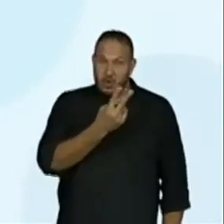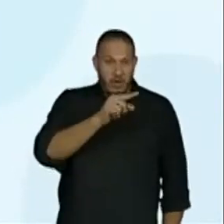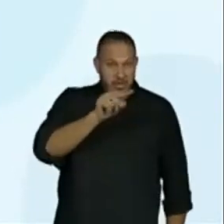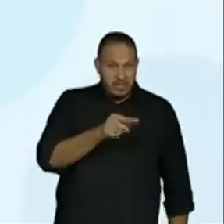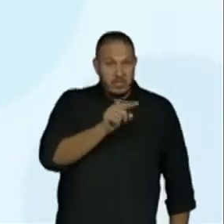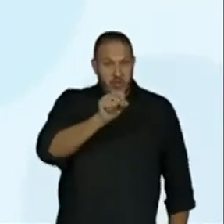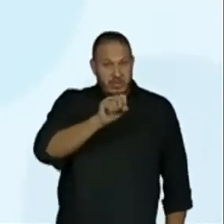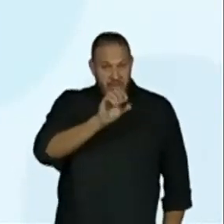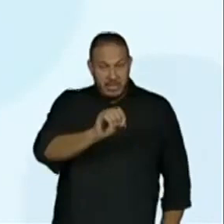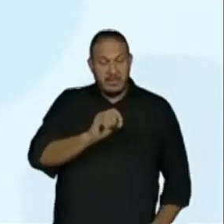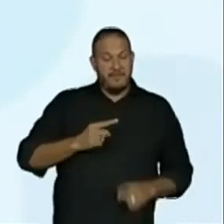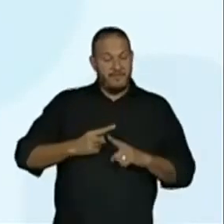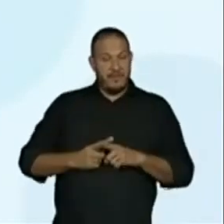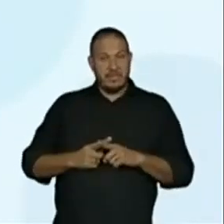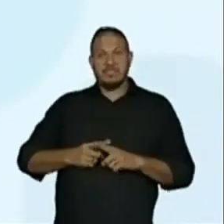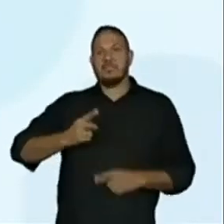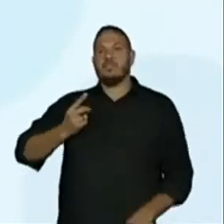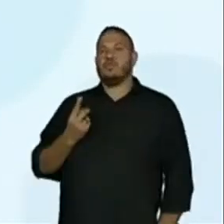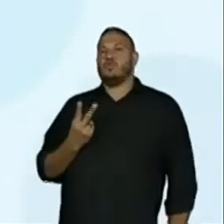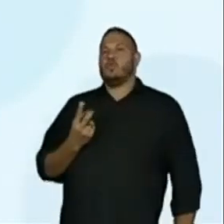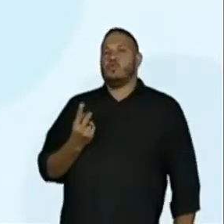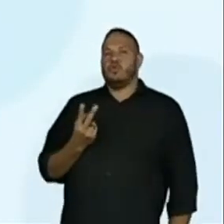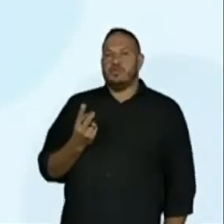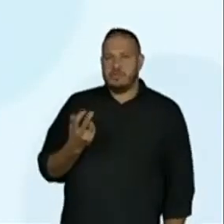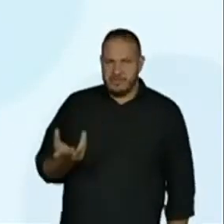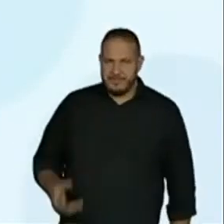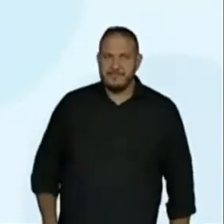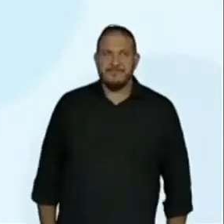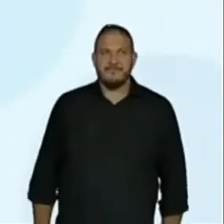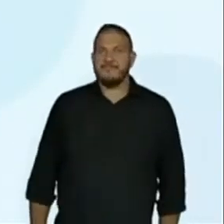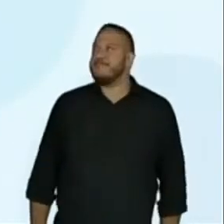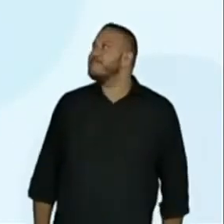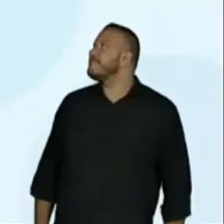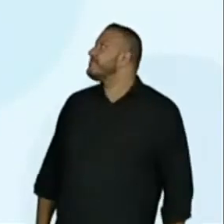2,80 vezes 12, vamos lá? 2,80